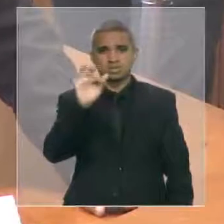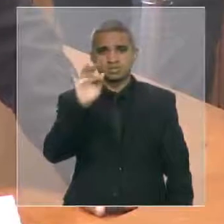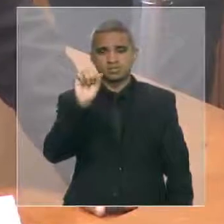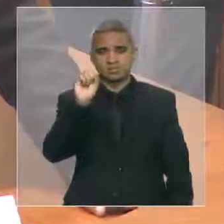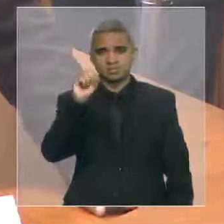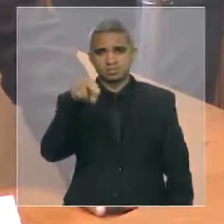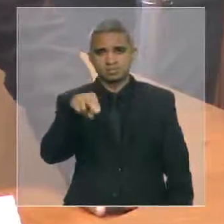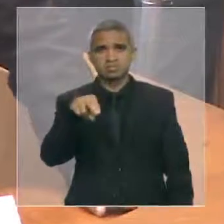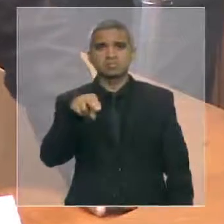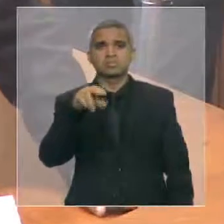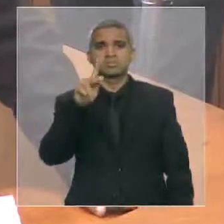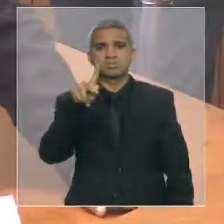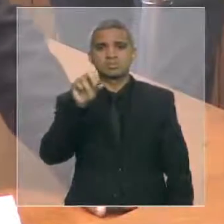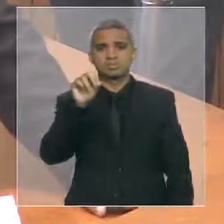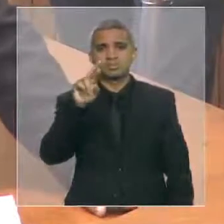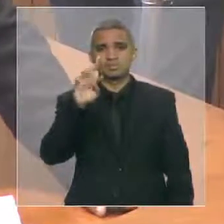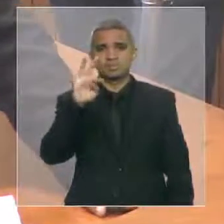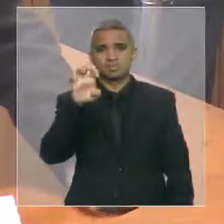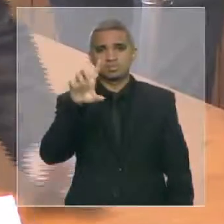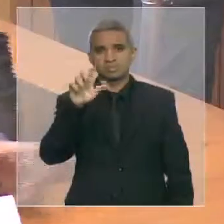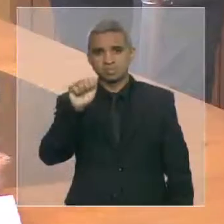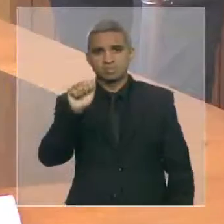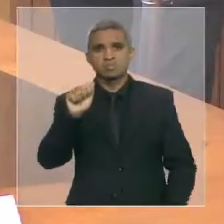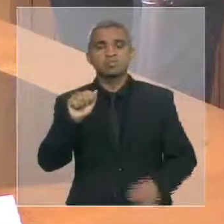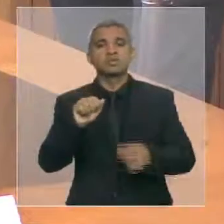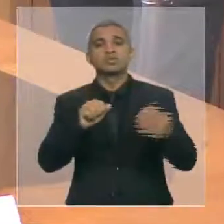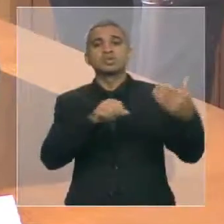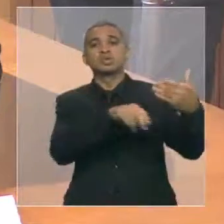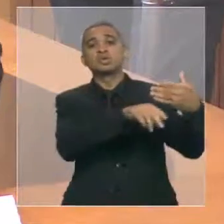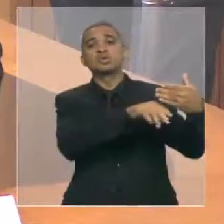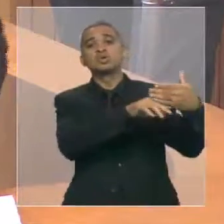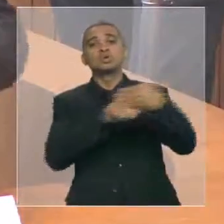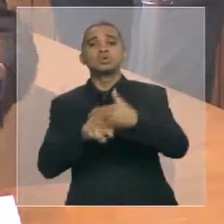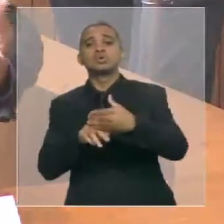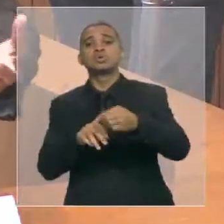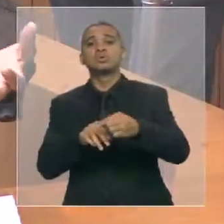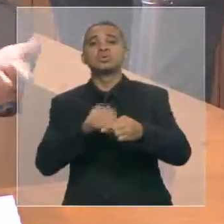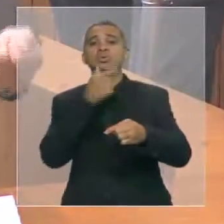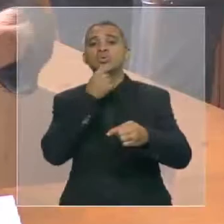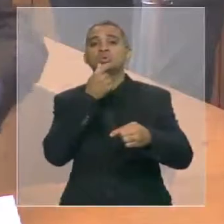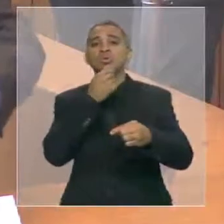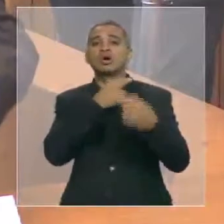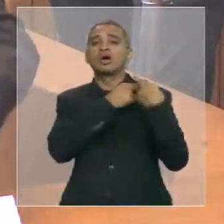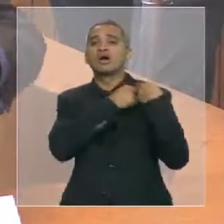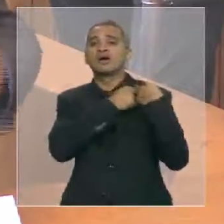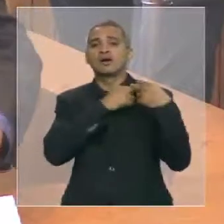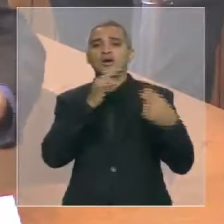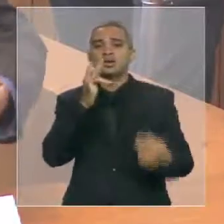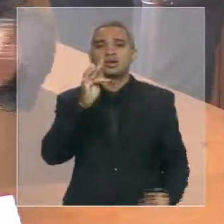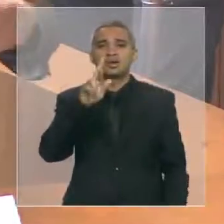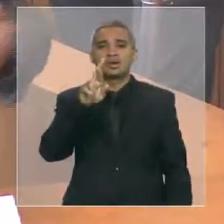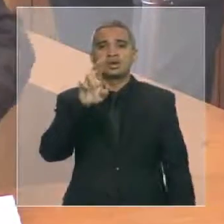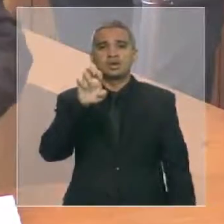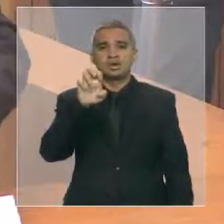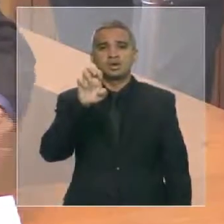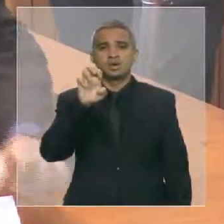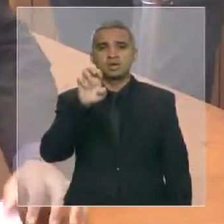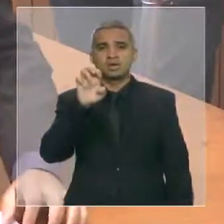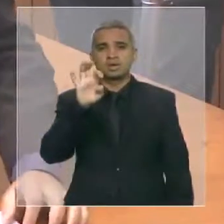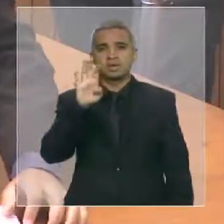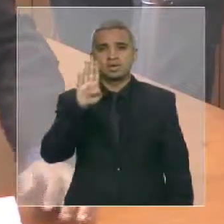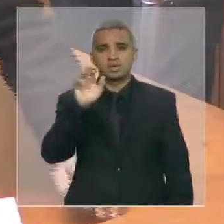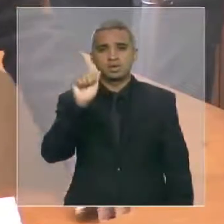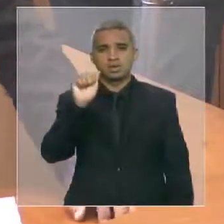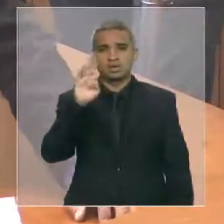FEBRABAN, da Federação Brasileira dos Bancos, para procurar cobrar esta posição, esta responsabilidade